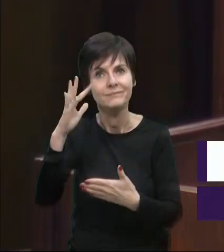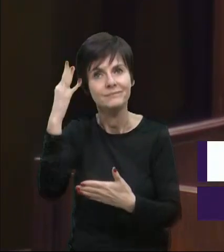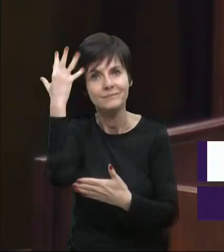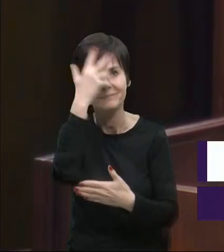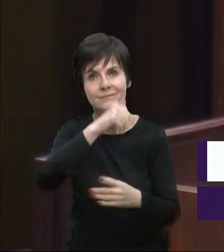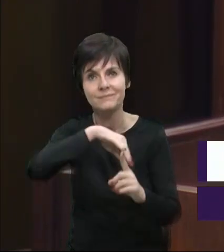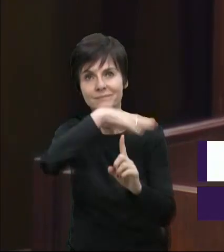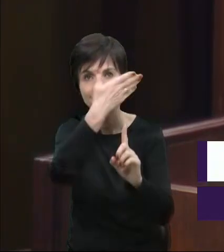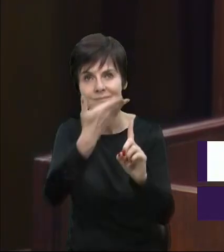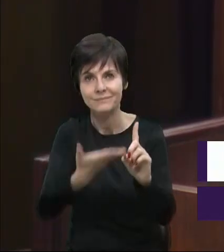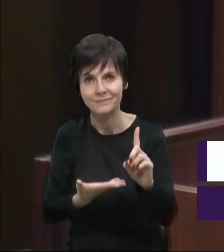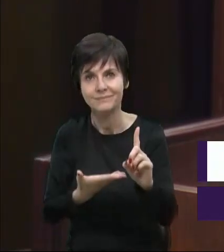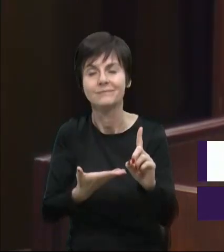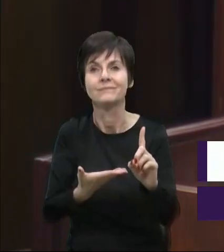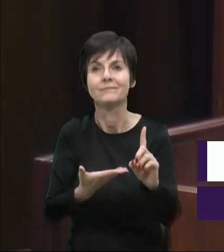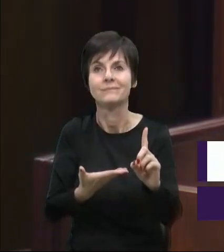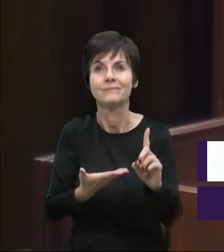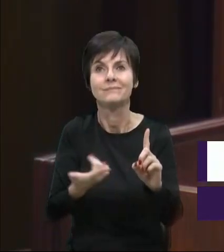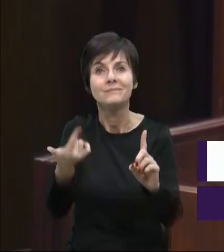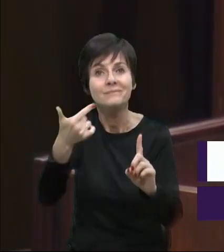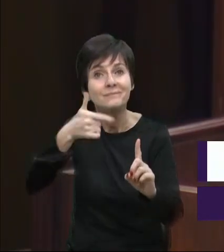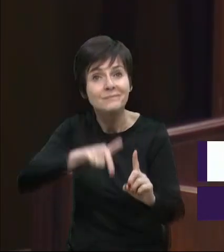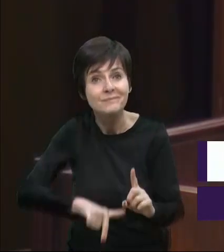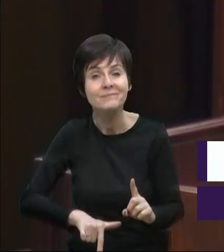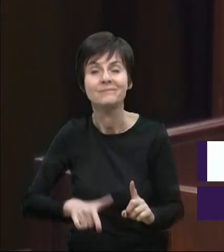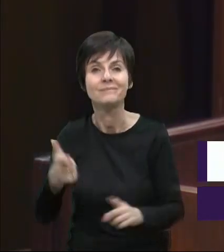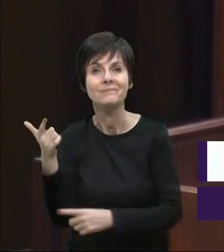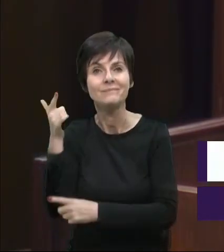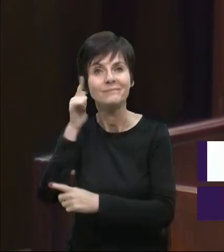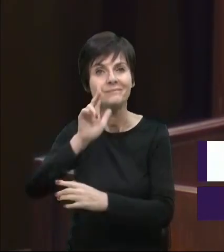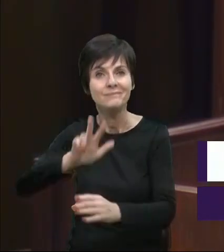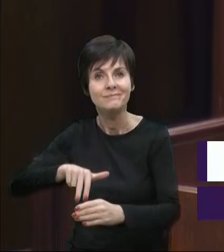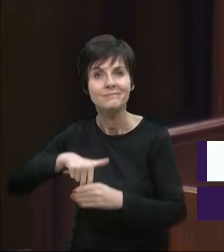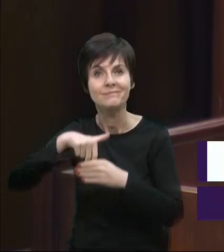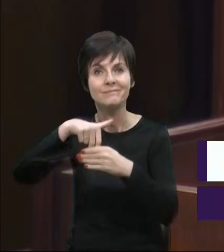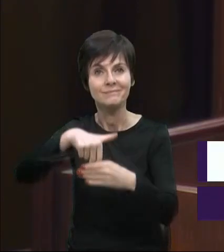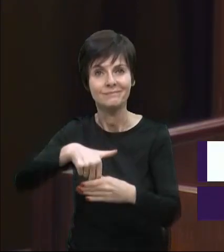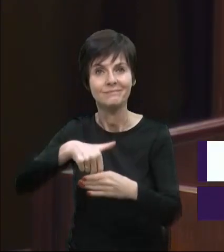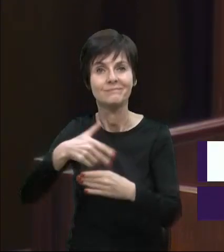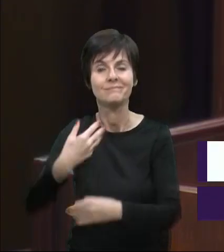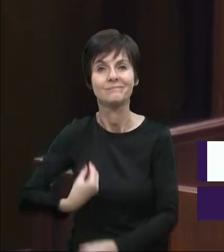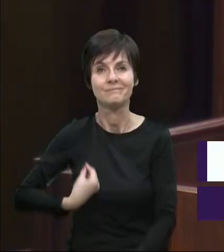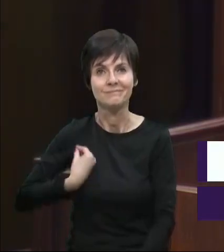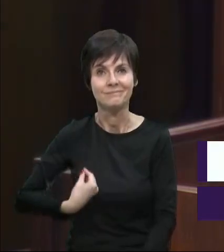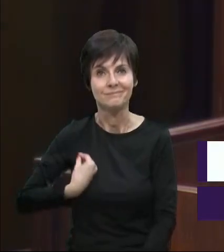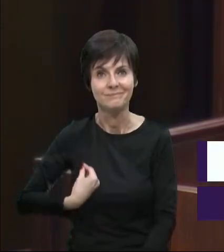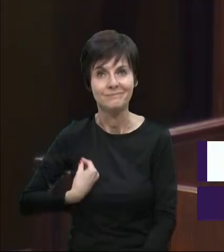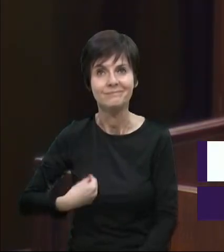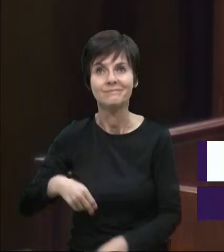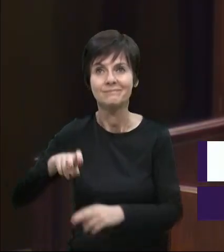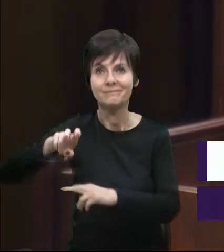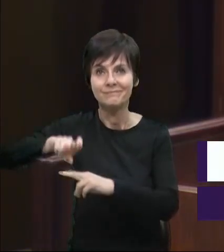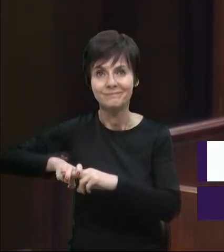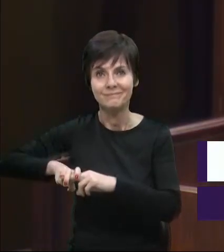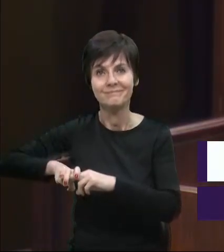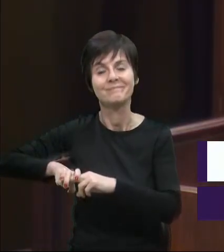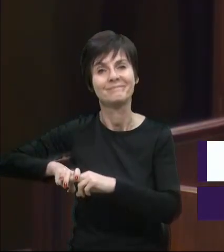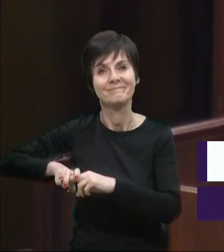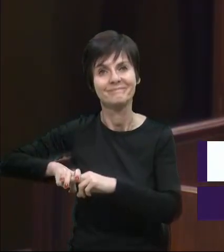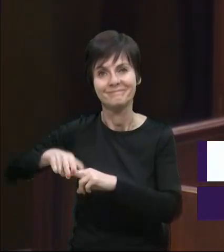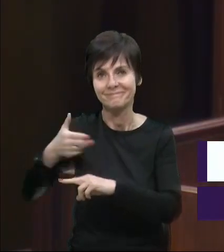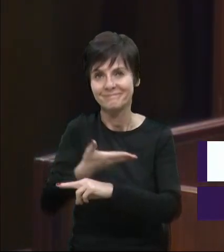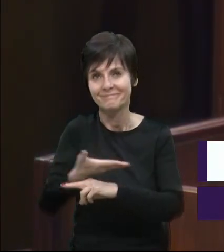homenagem. Obrigado por mais uma vez nós poder estar aqui na Câmara, por eu poder estar sentado nessa mesa, que,